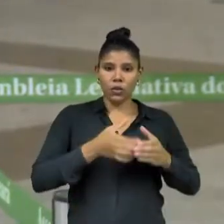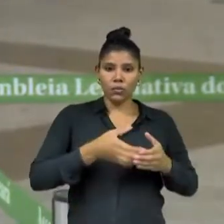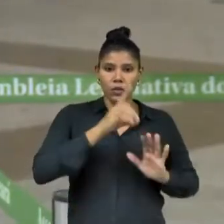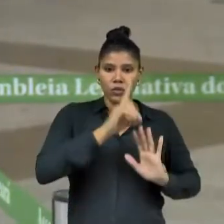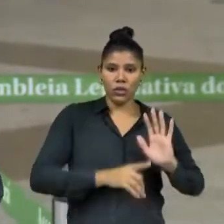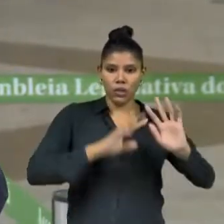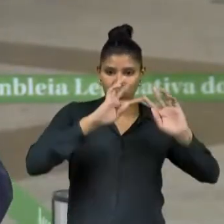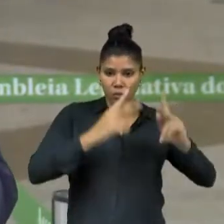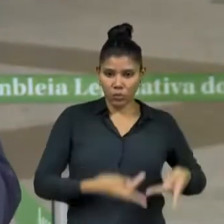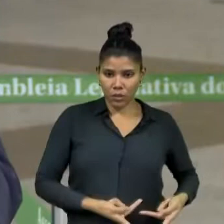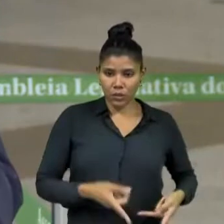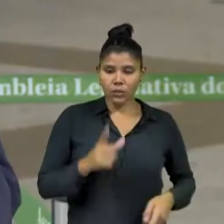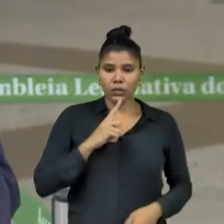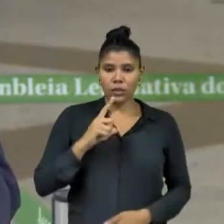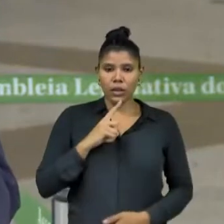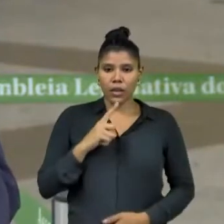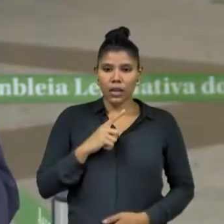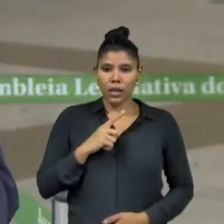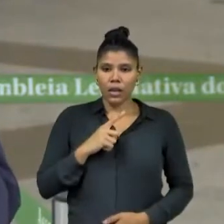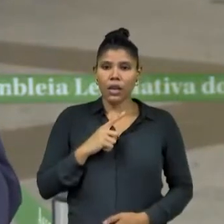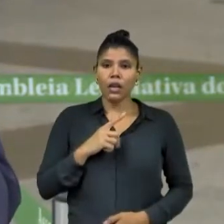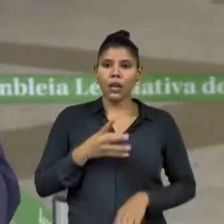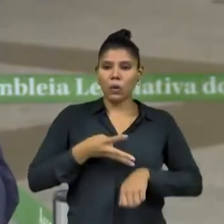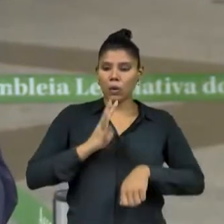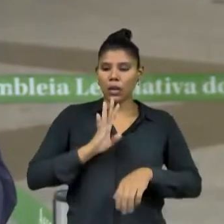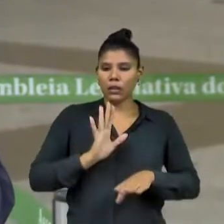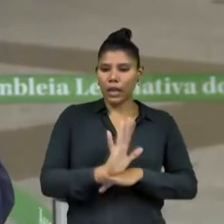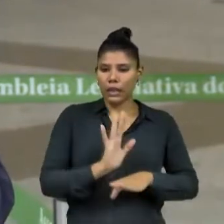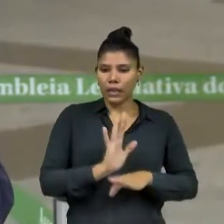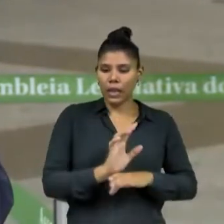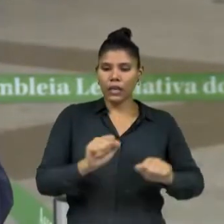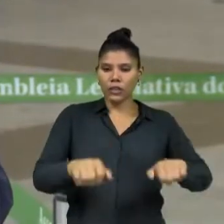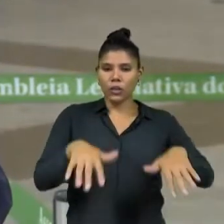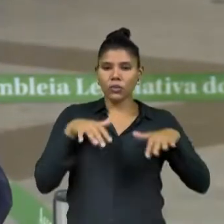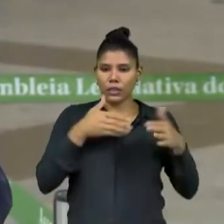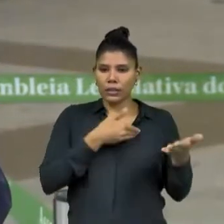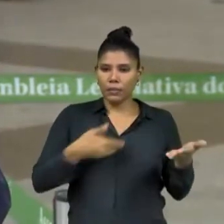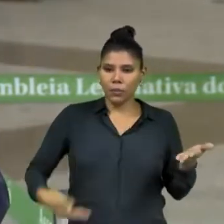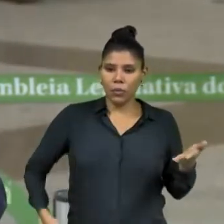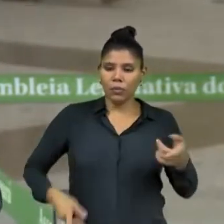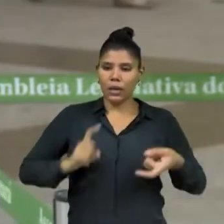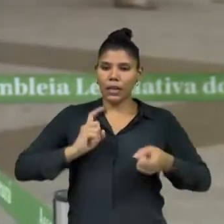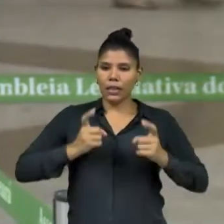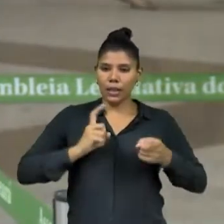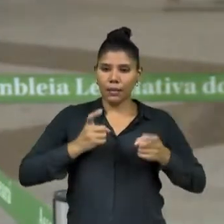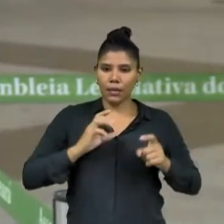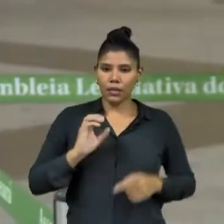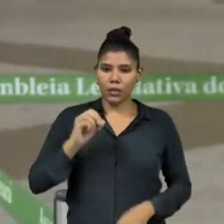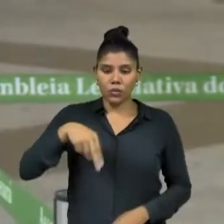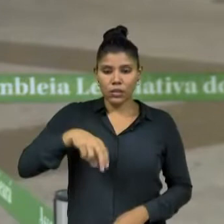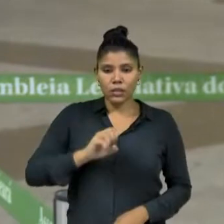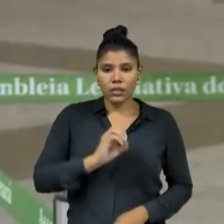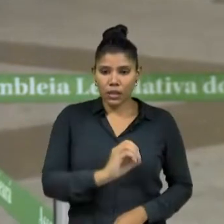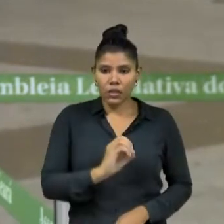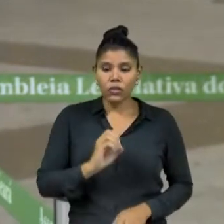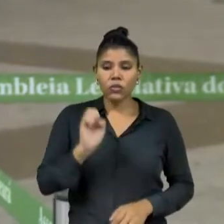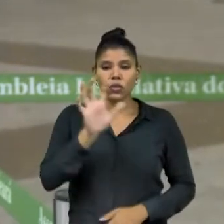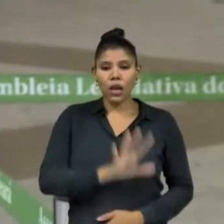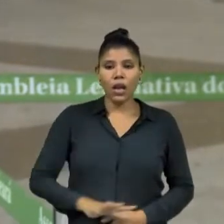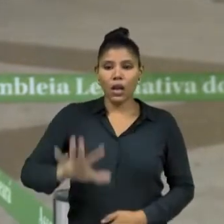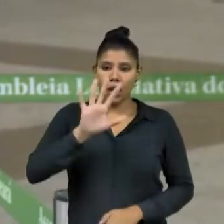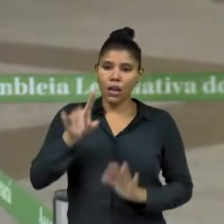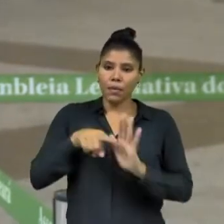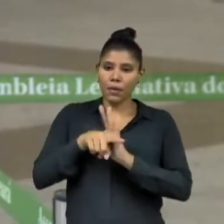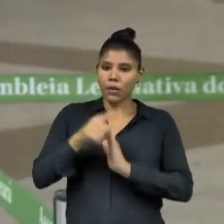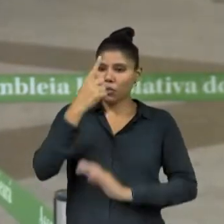Cidadania realiza às 16h, audiência pública para debater o censo geral e a pesquisa do perfil da